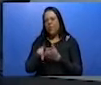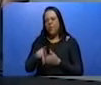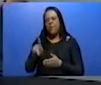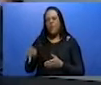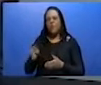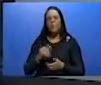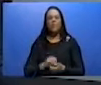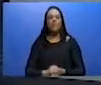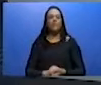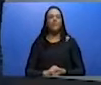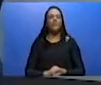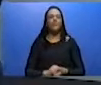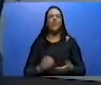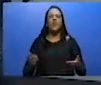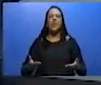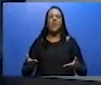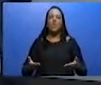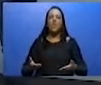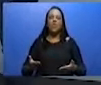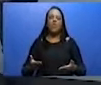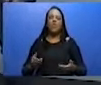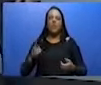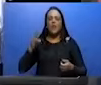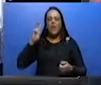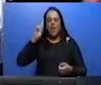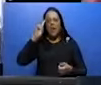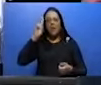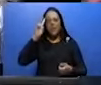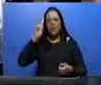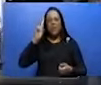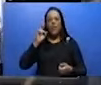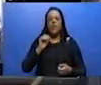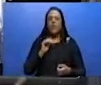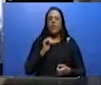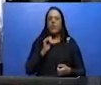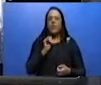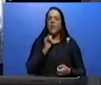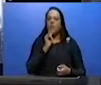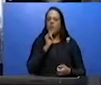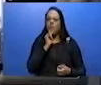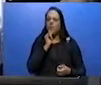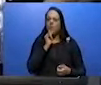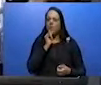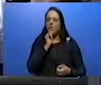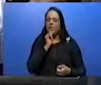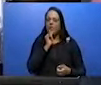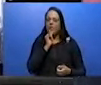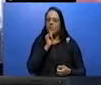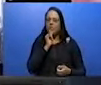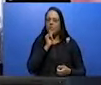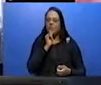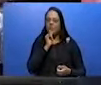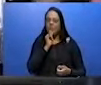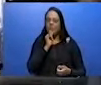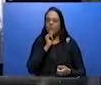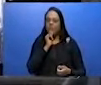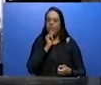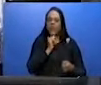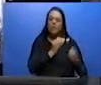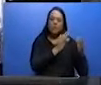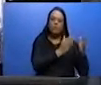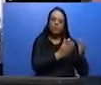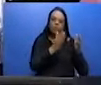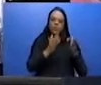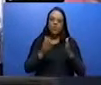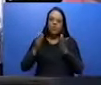trouxemos a história dessa maneira aqui, como a gente já tinha, eu já tinha explicado, nós